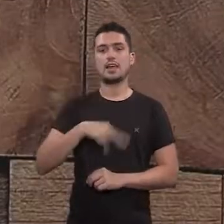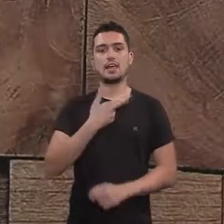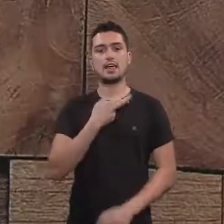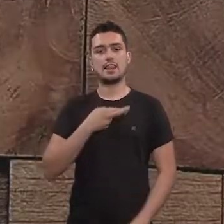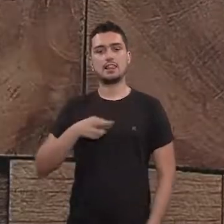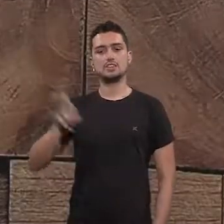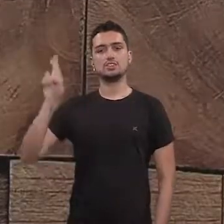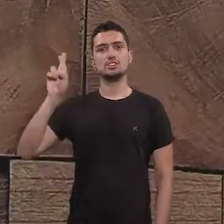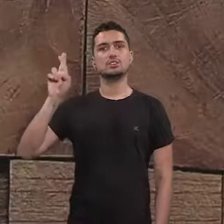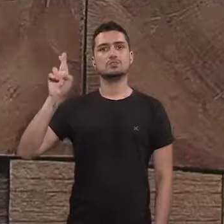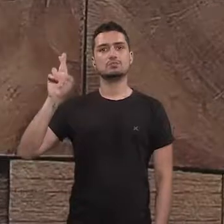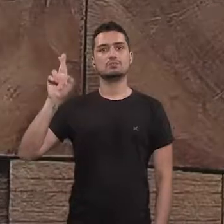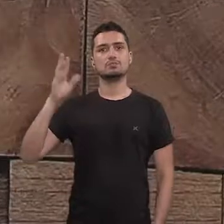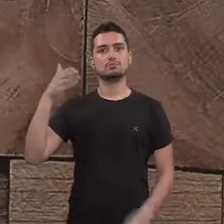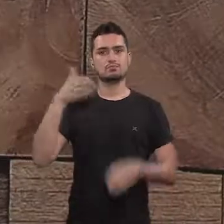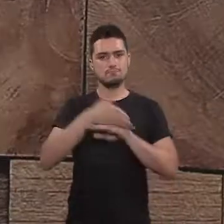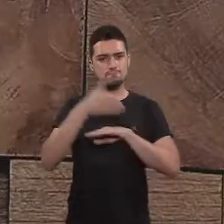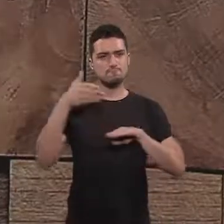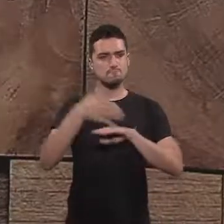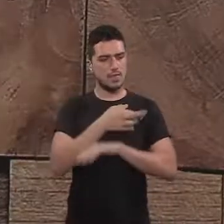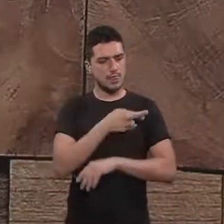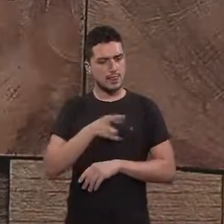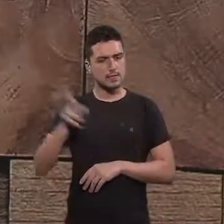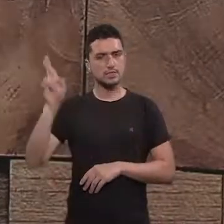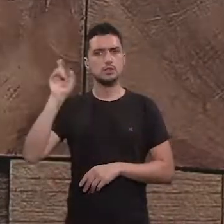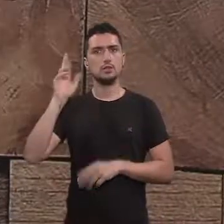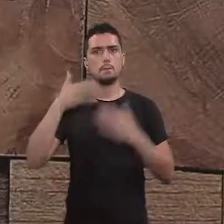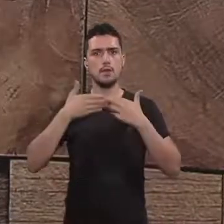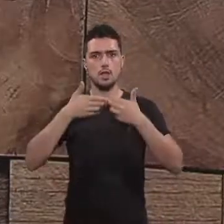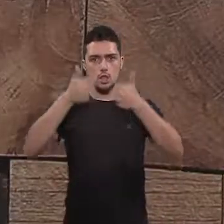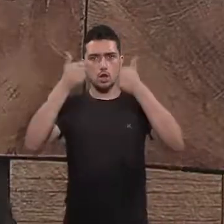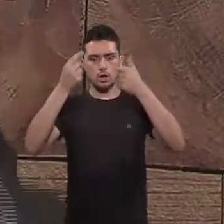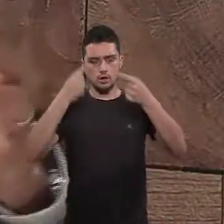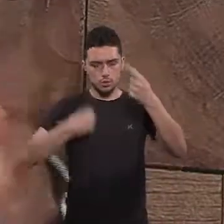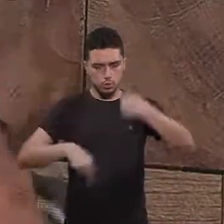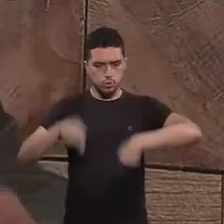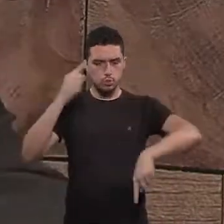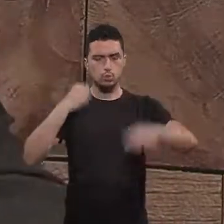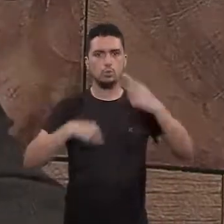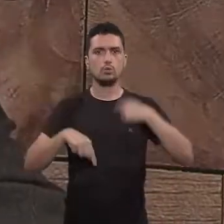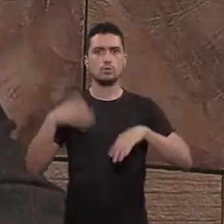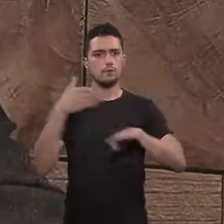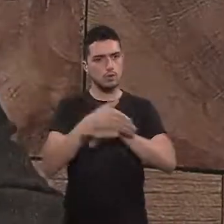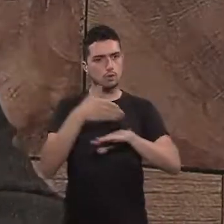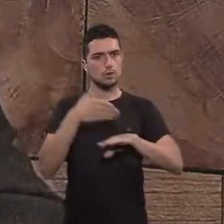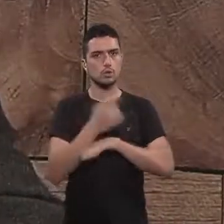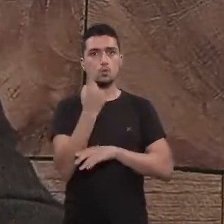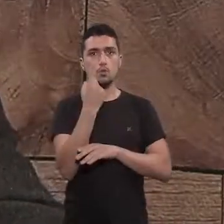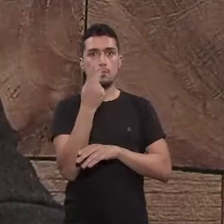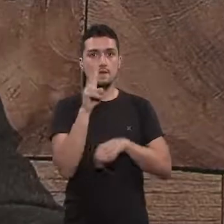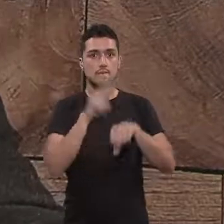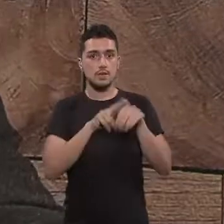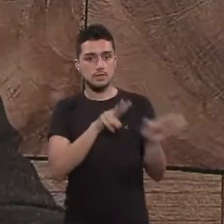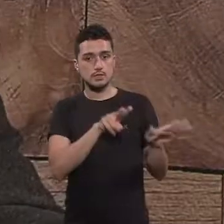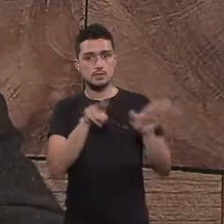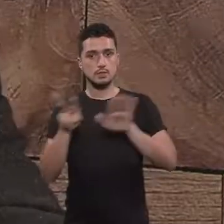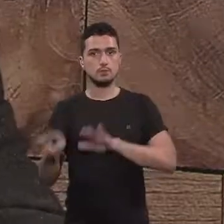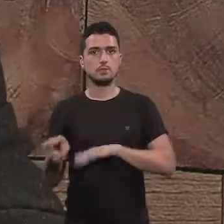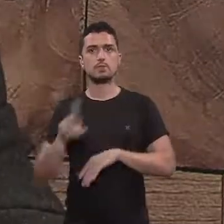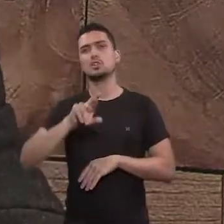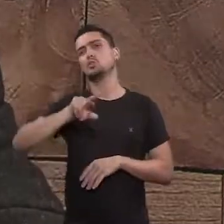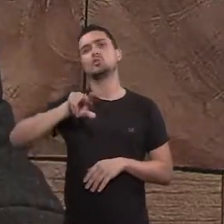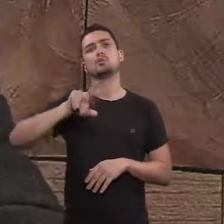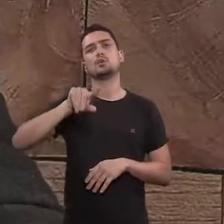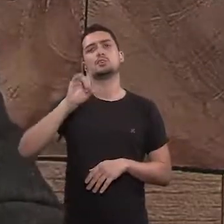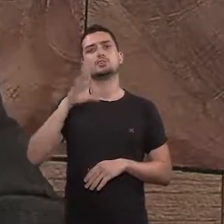religião. A frequência religiosa dá qualidade de vida. Frequentando uma religião uma vez por semana no mínimo. Mas